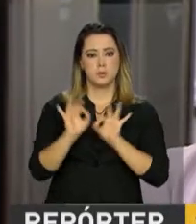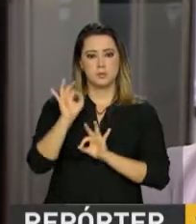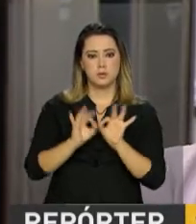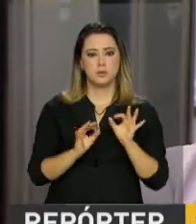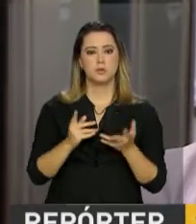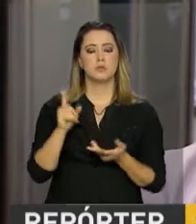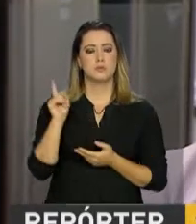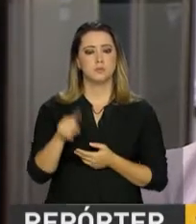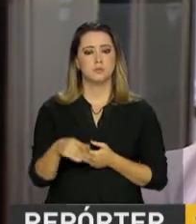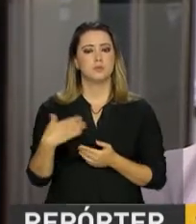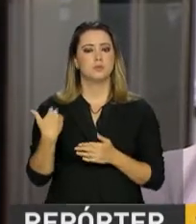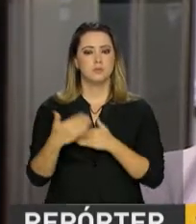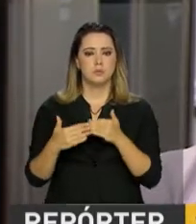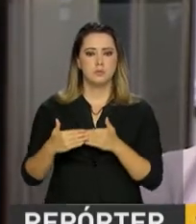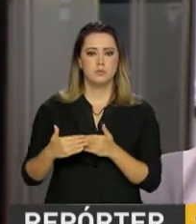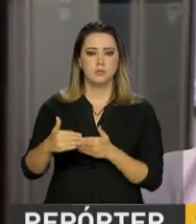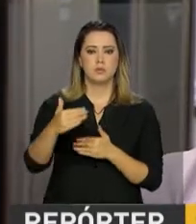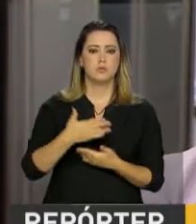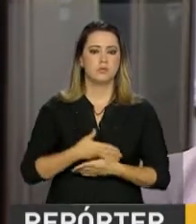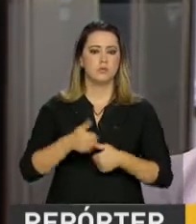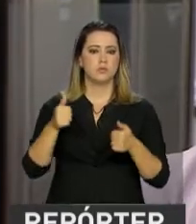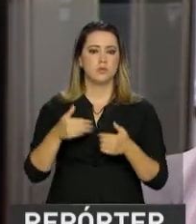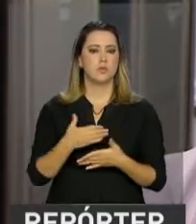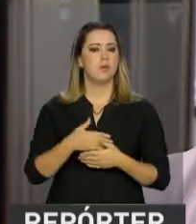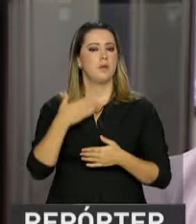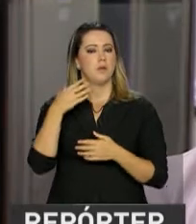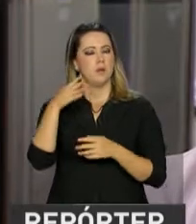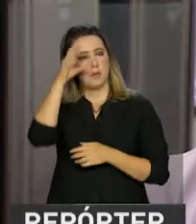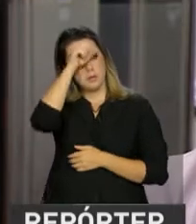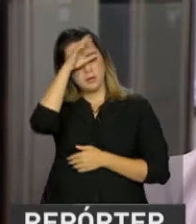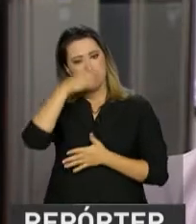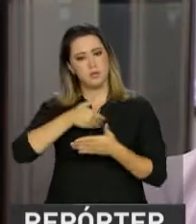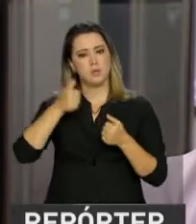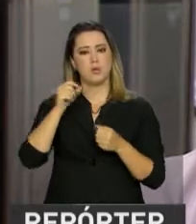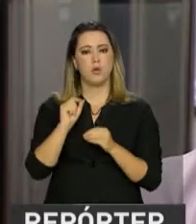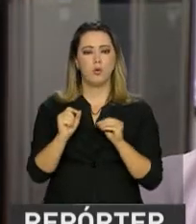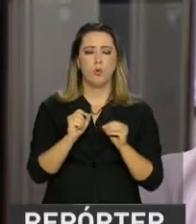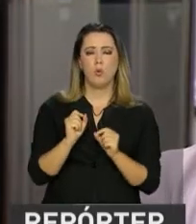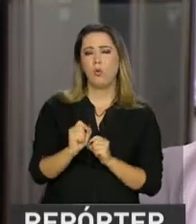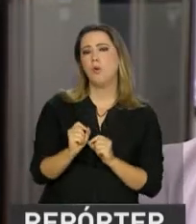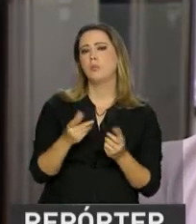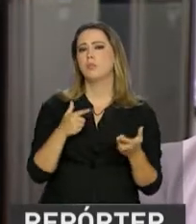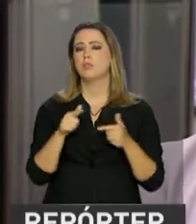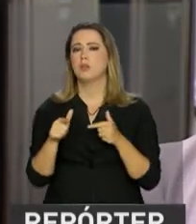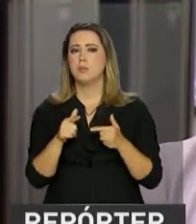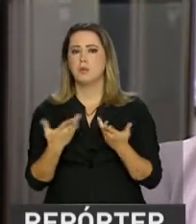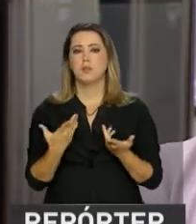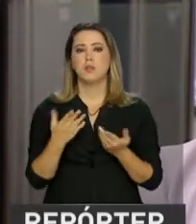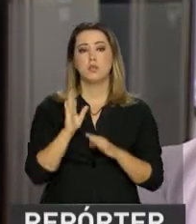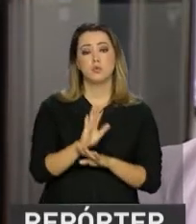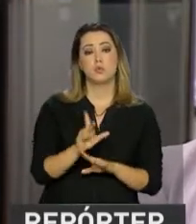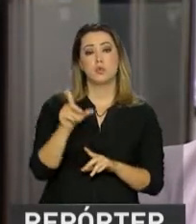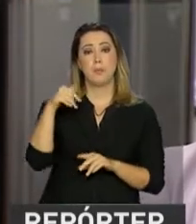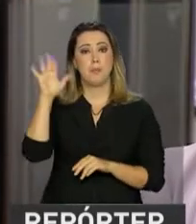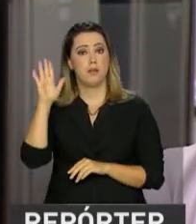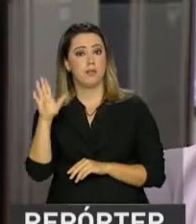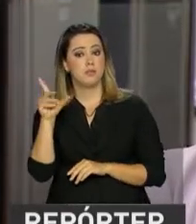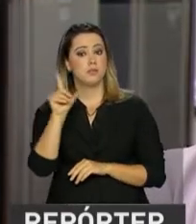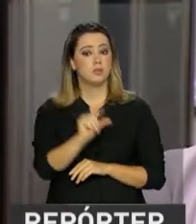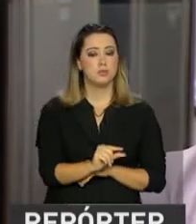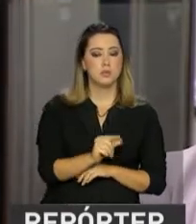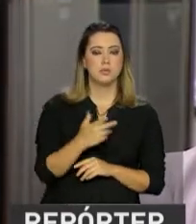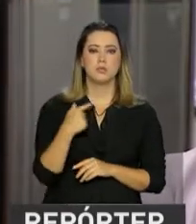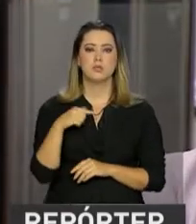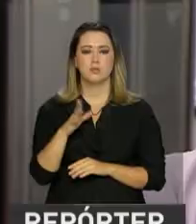ea gente vai permanecendo vai prover o melhor também o que funciona eo que não funciona o que o que ajuda mais do que os do - e acho que isso